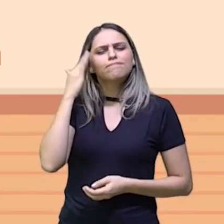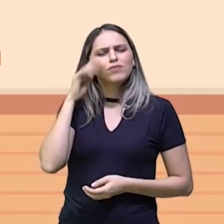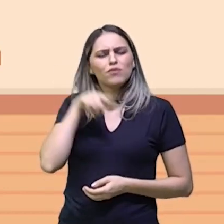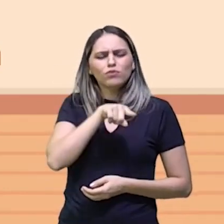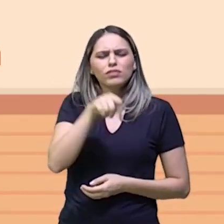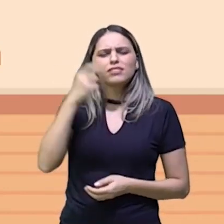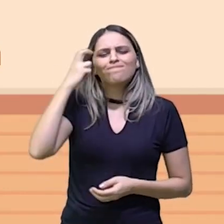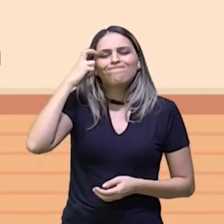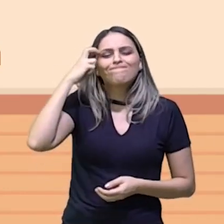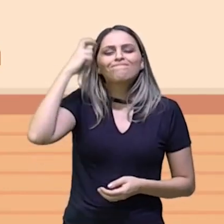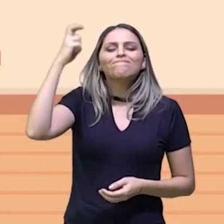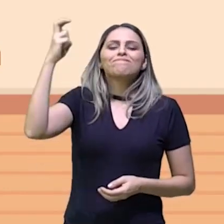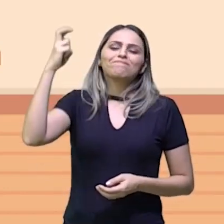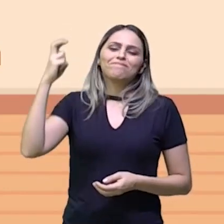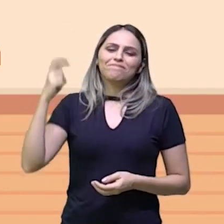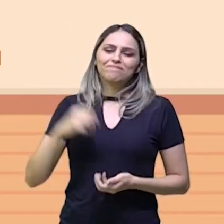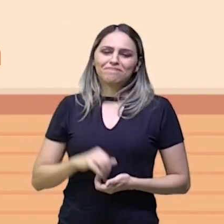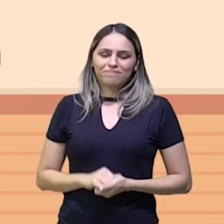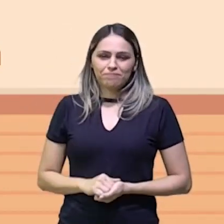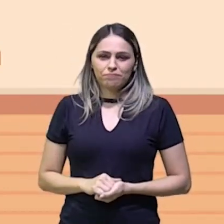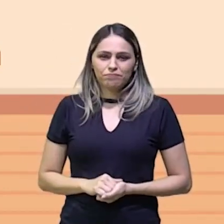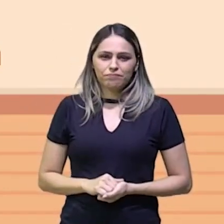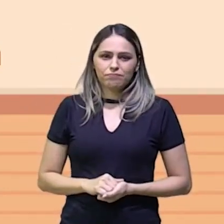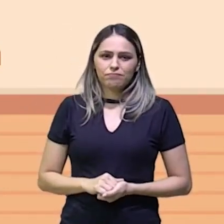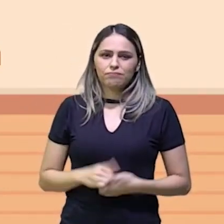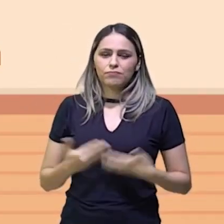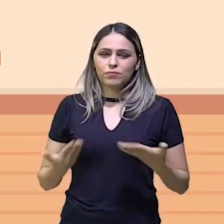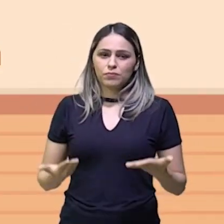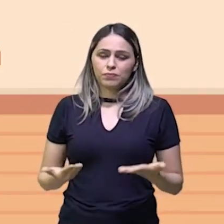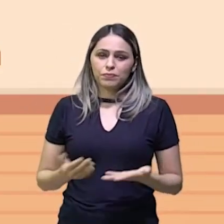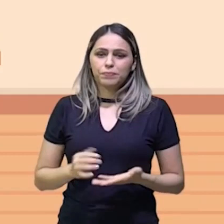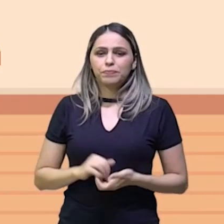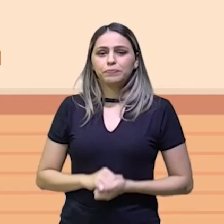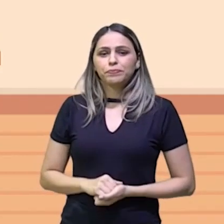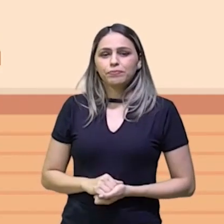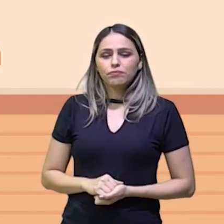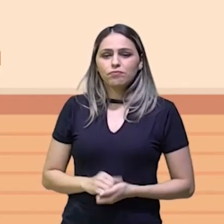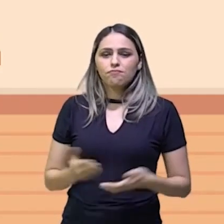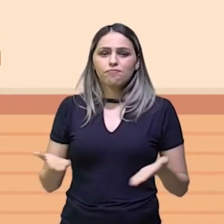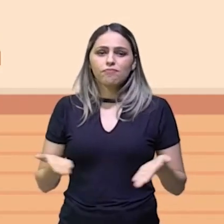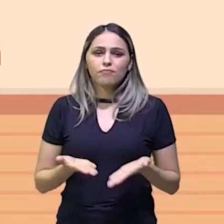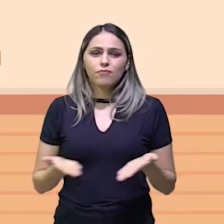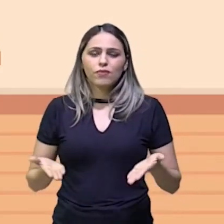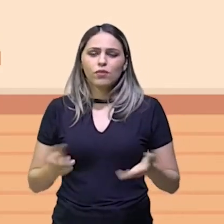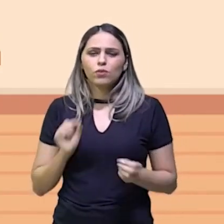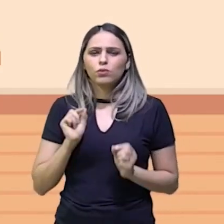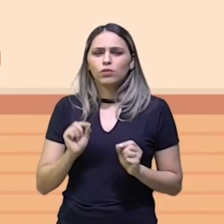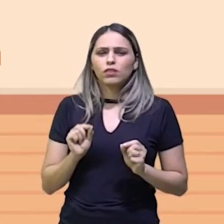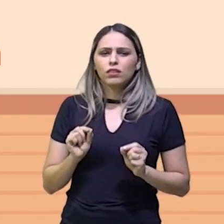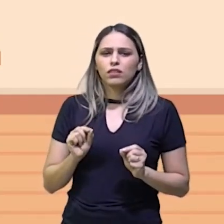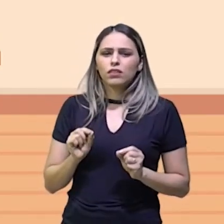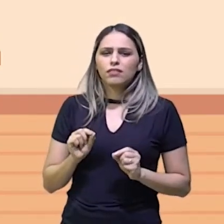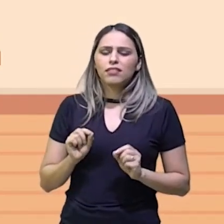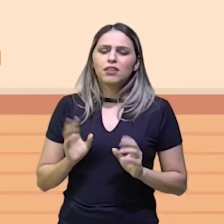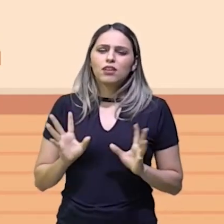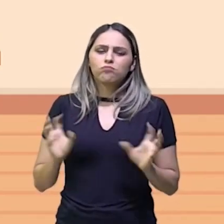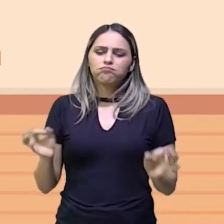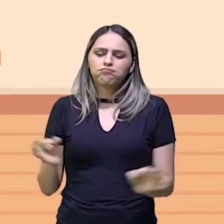são muito inteligentes. Crianças, olha só. Agora nós vamos para as nossas